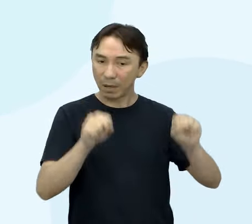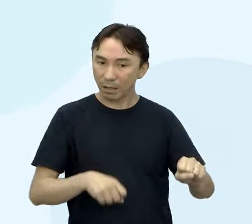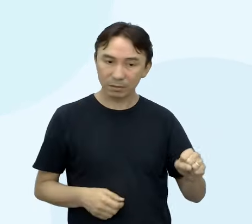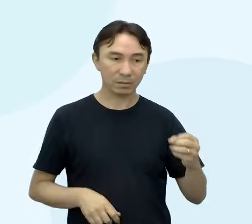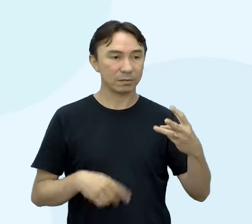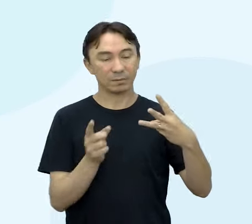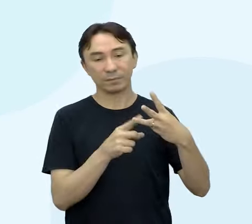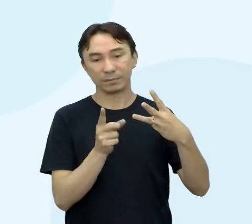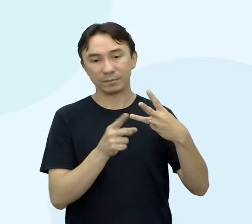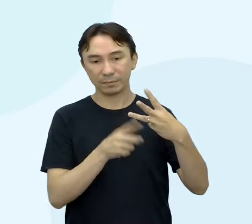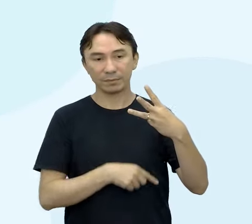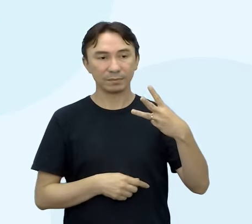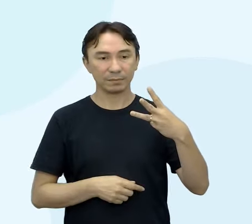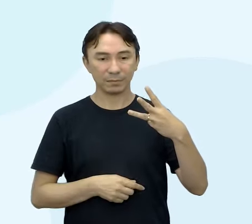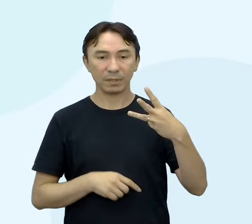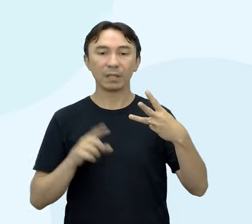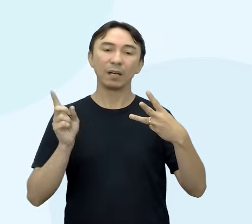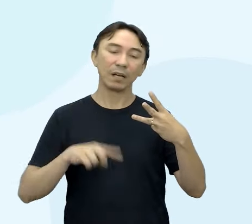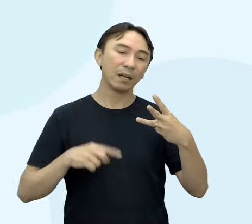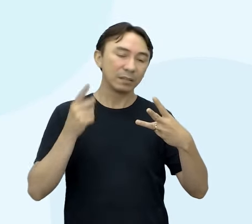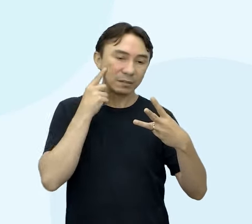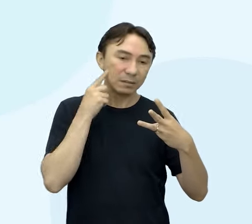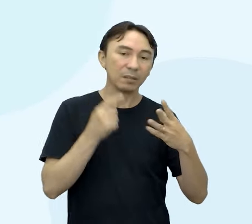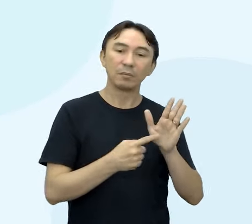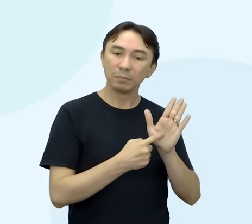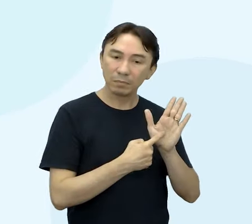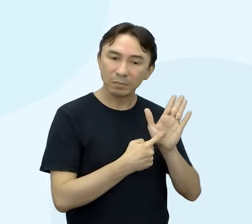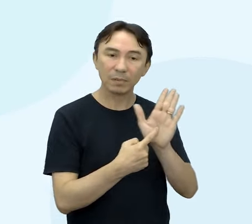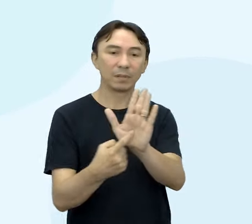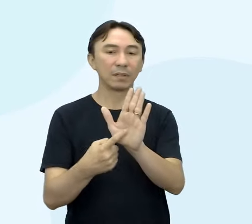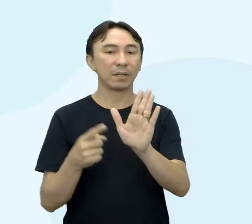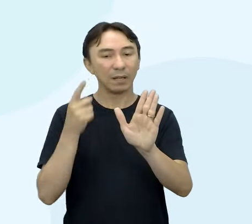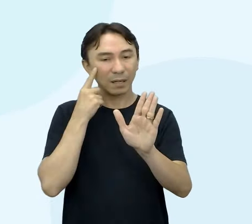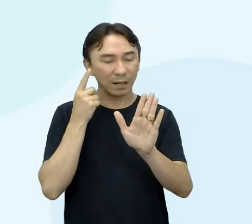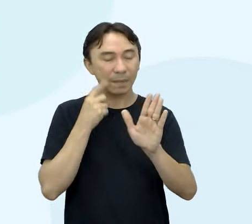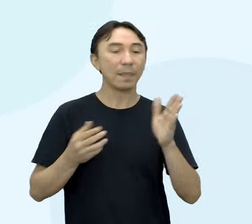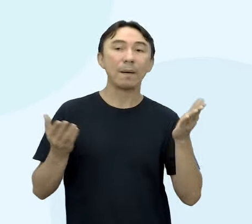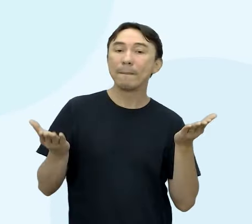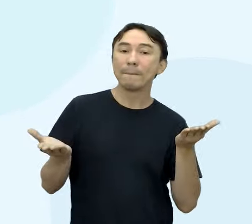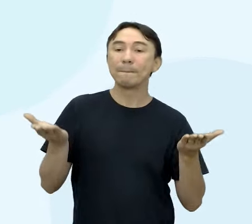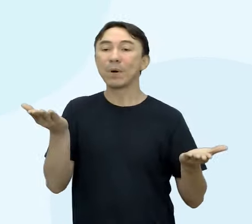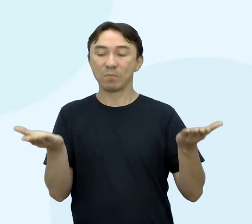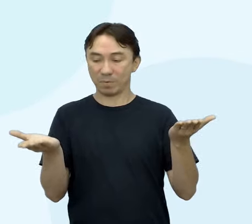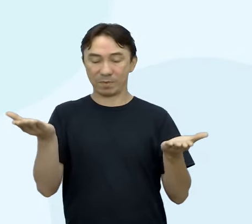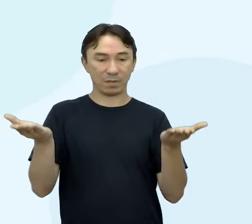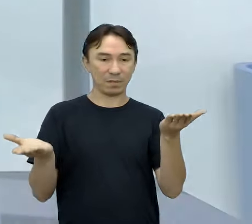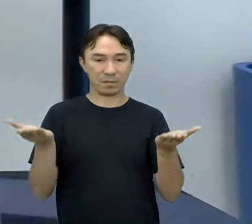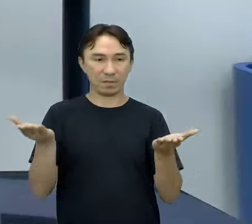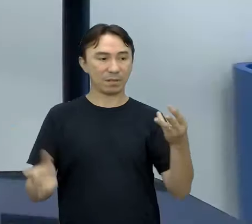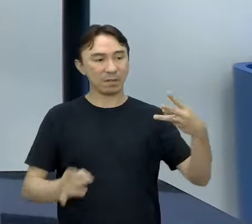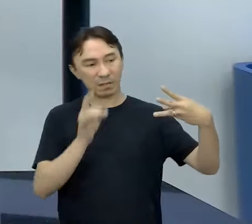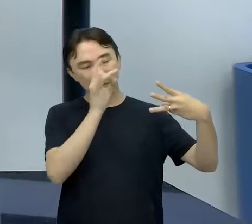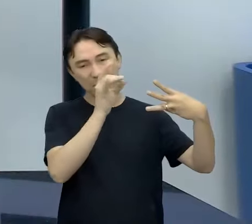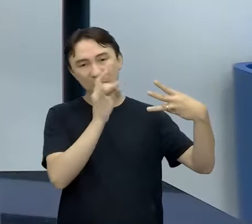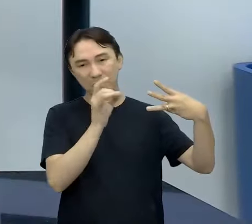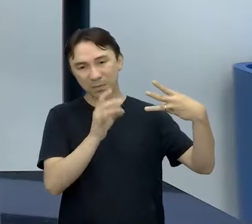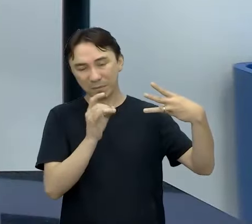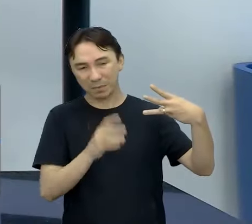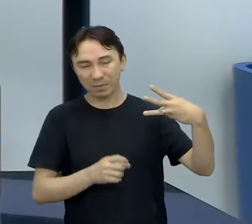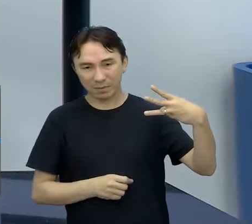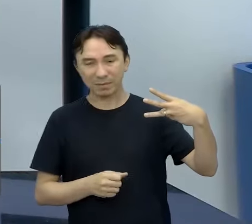abordar é de amostragem estratificada proporcional. Eu vou explorar cada uma dessas, como que